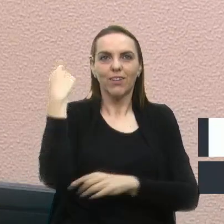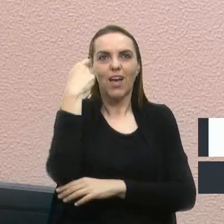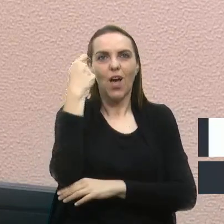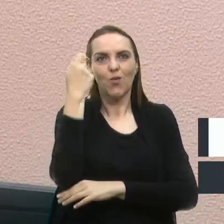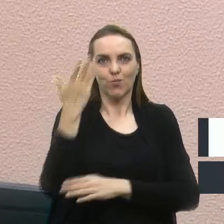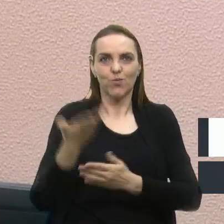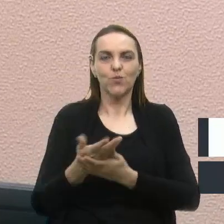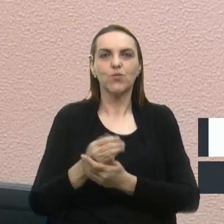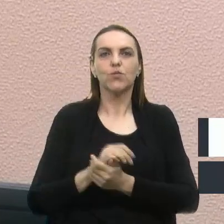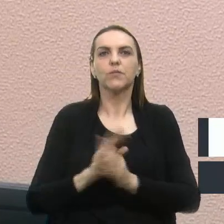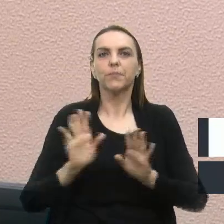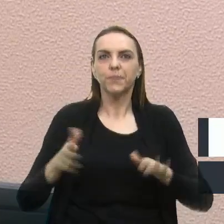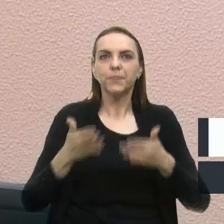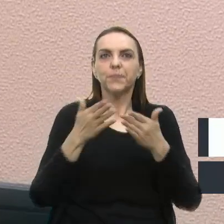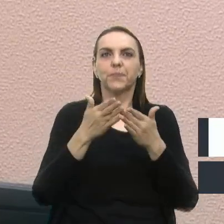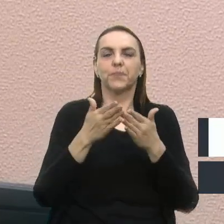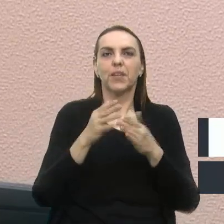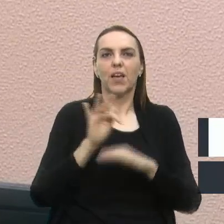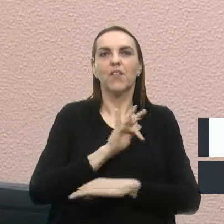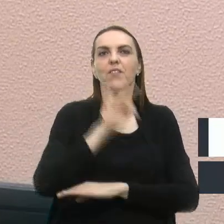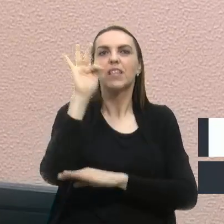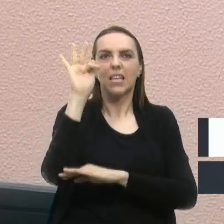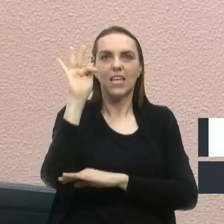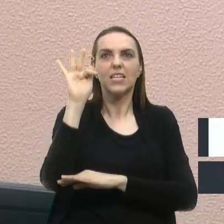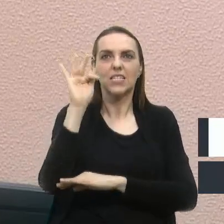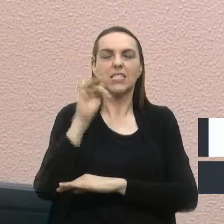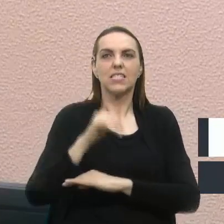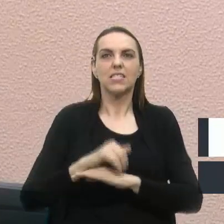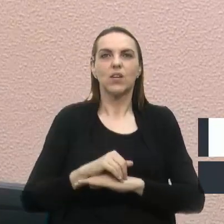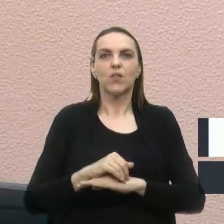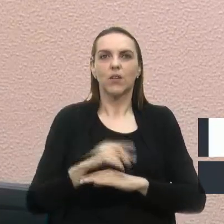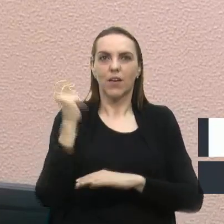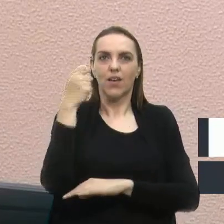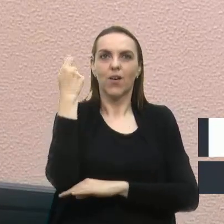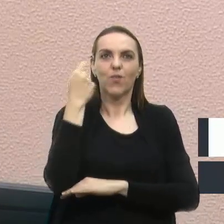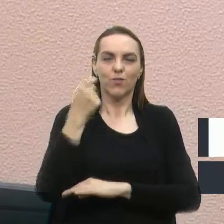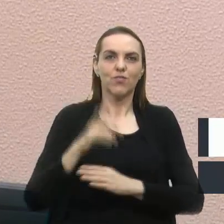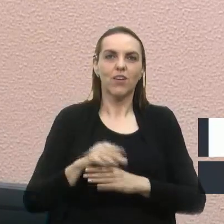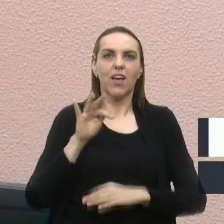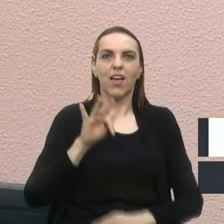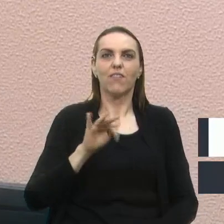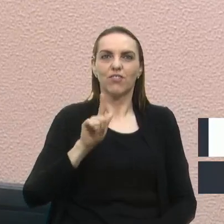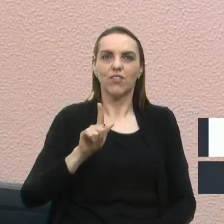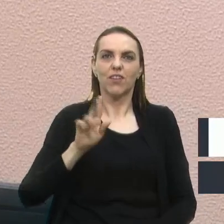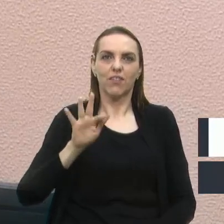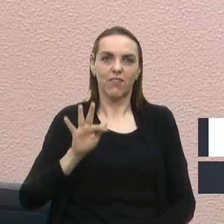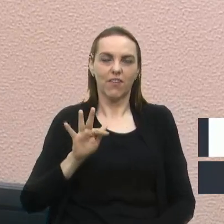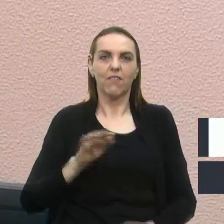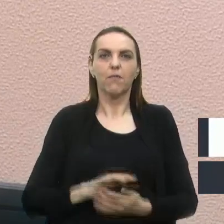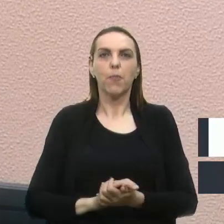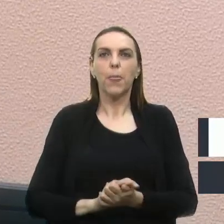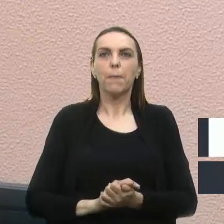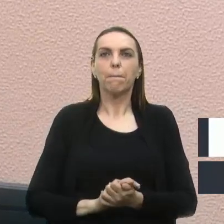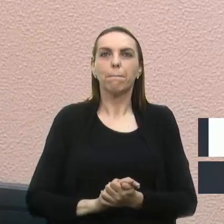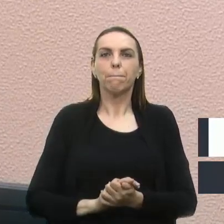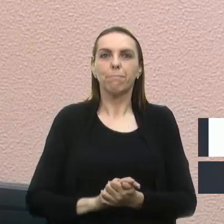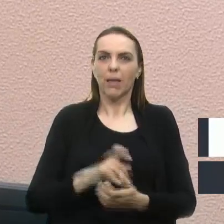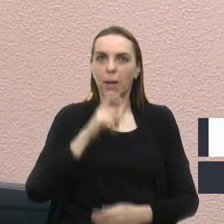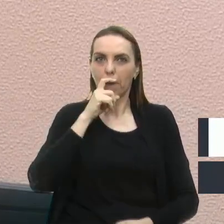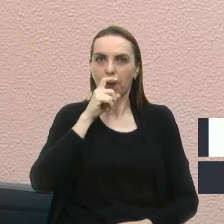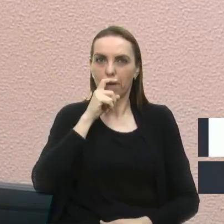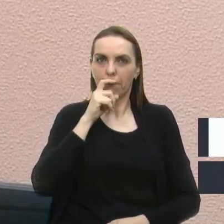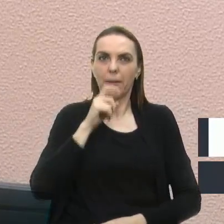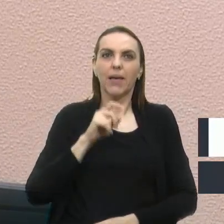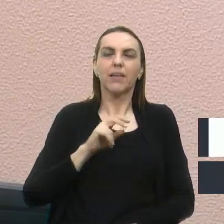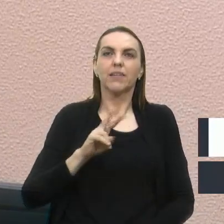pela Federação Gaúcha, FGF. Valtinho é pai de Letícia Comandulli Dalzotto e Rafael Comandulli